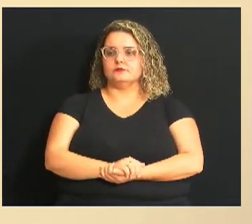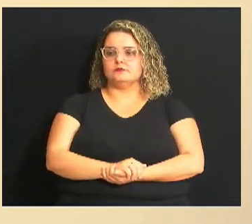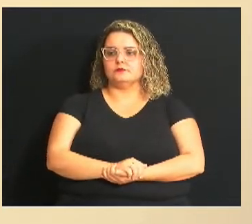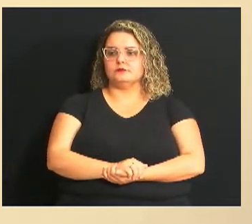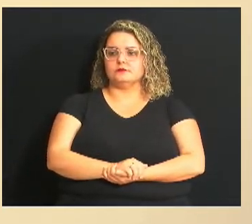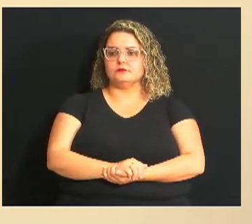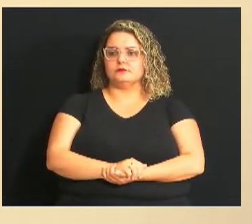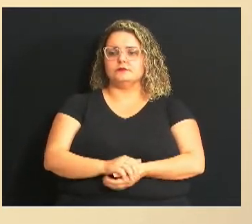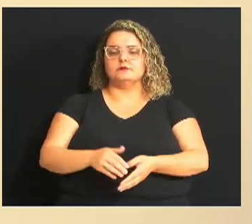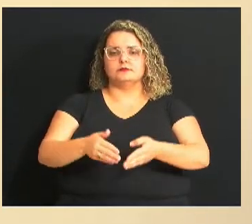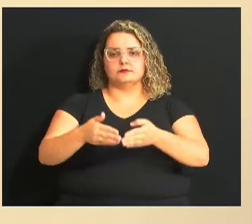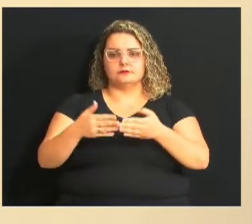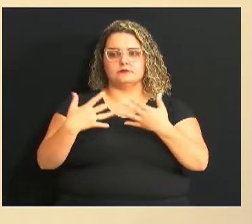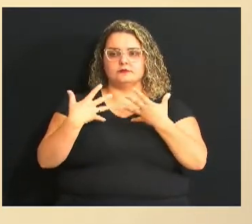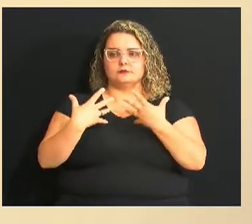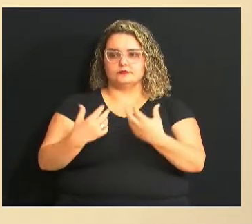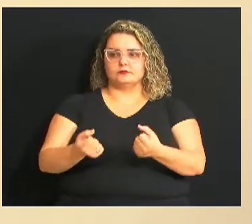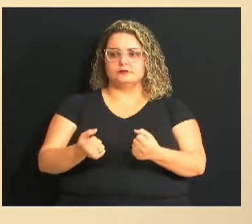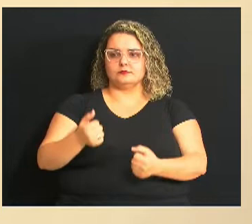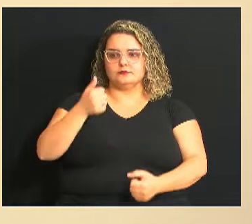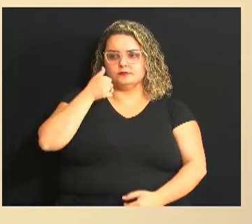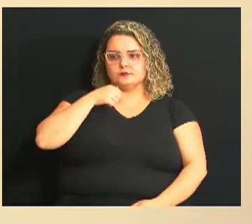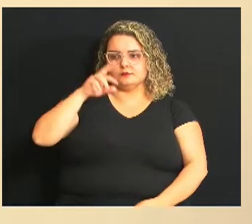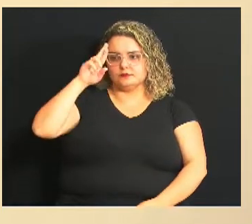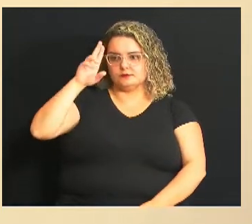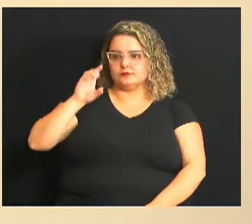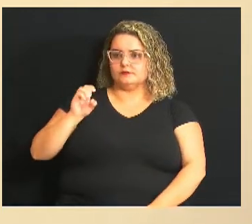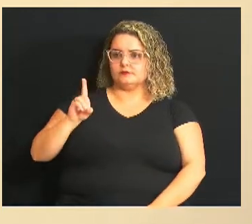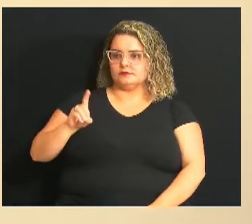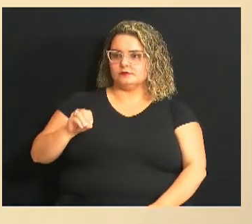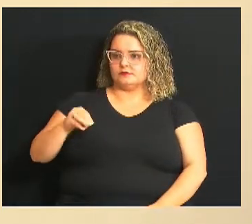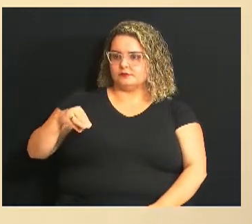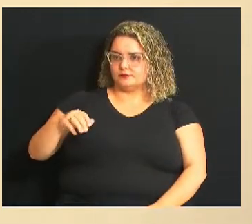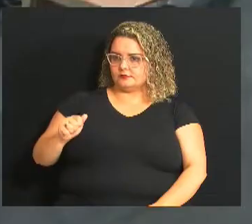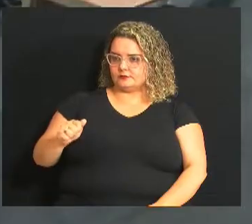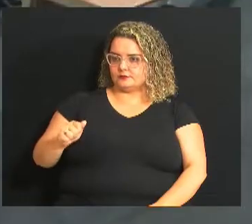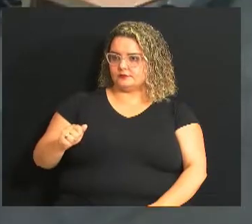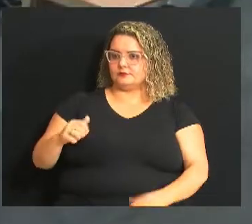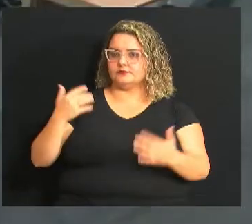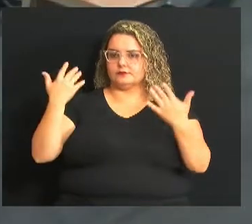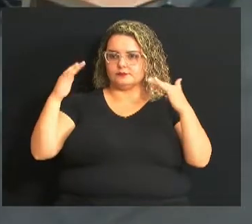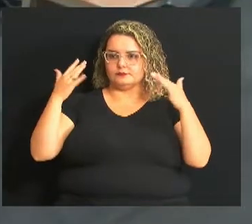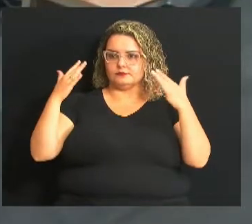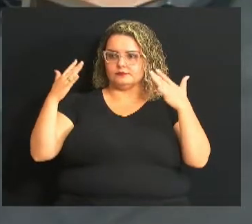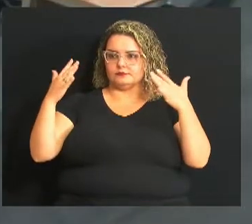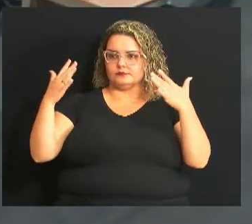Por favor, recebam senhora Dolma Rossler de Freitas.